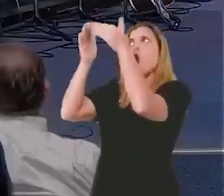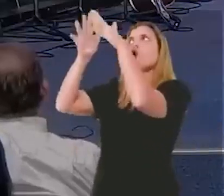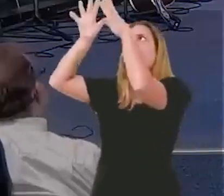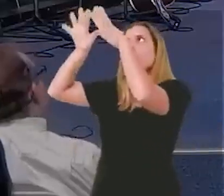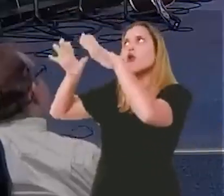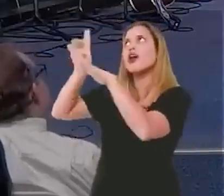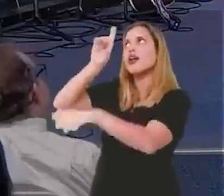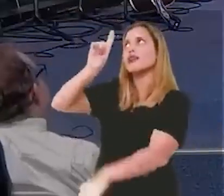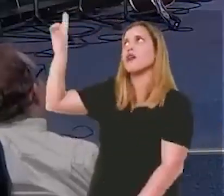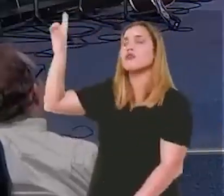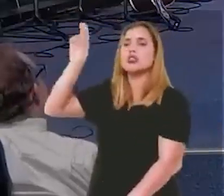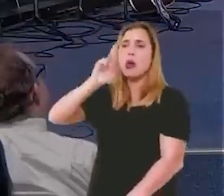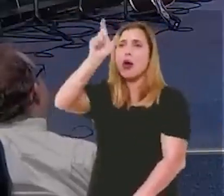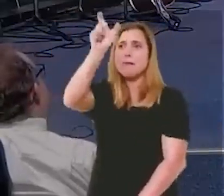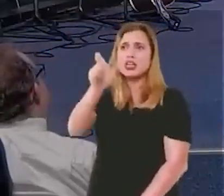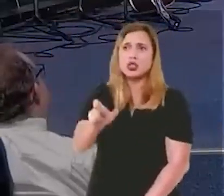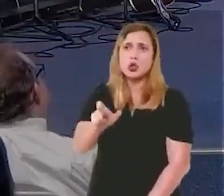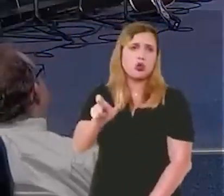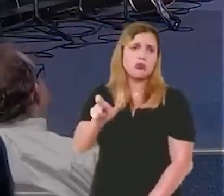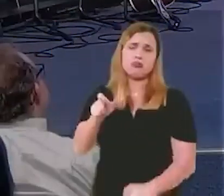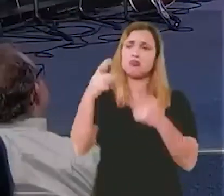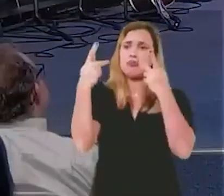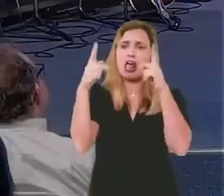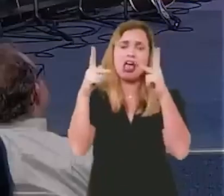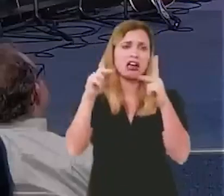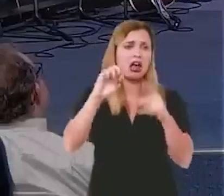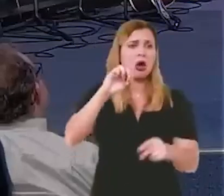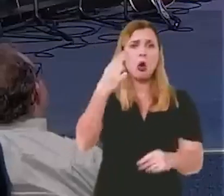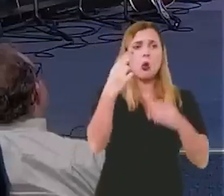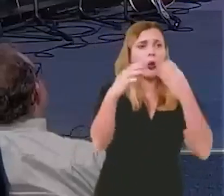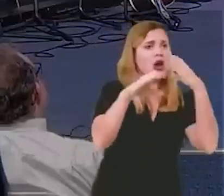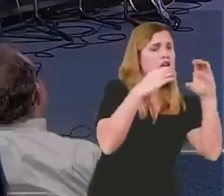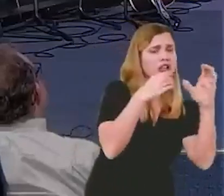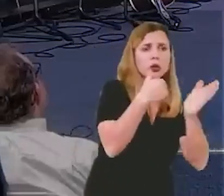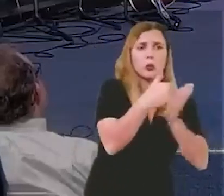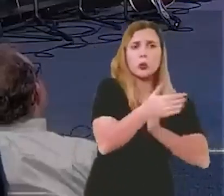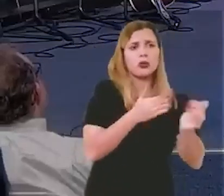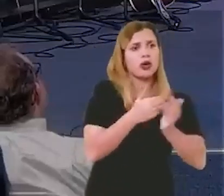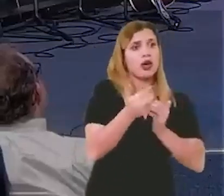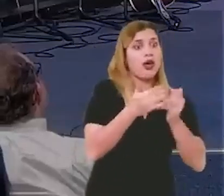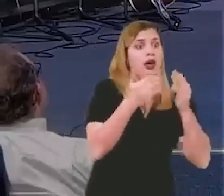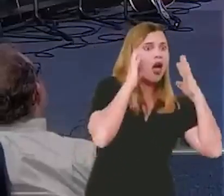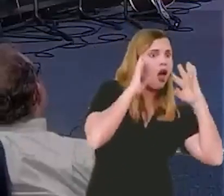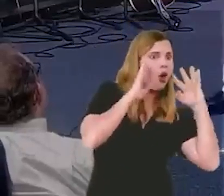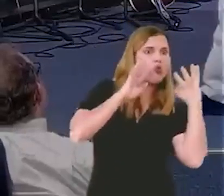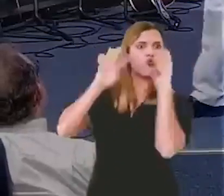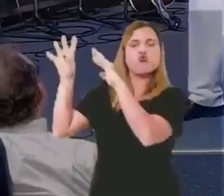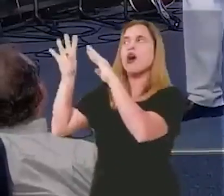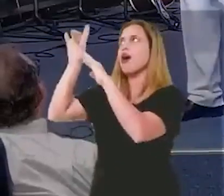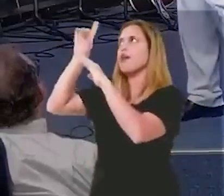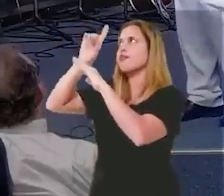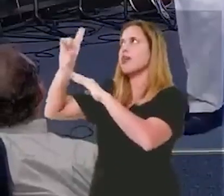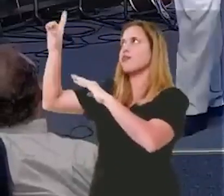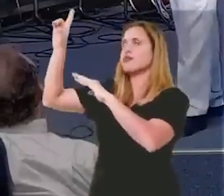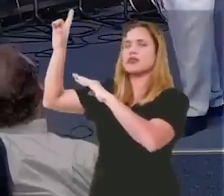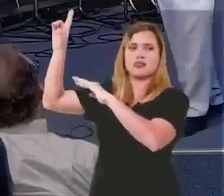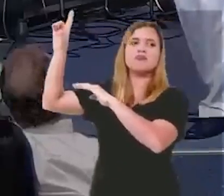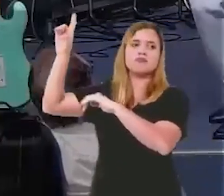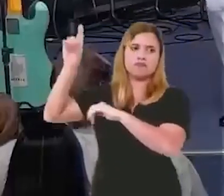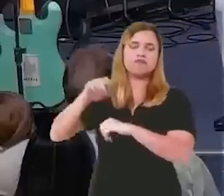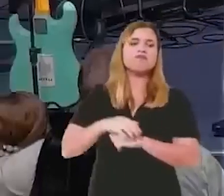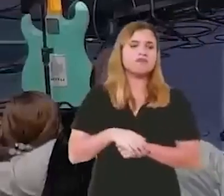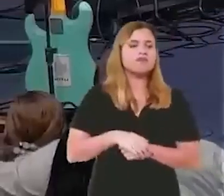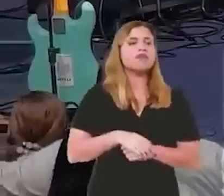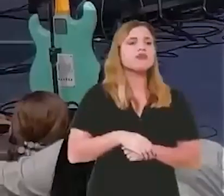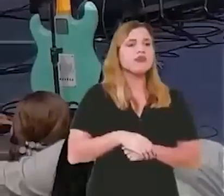A segunda decisão está aí nos versículos, confira comigo, versículos 10 e 11, é a